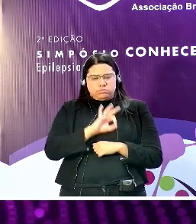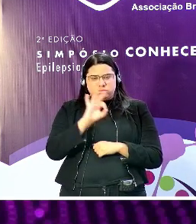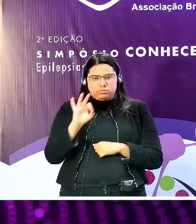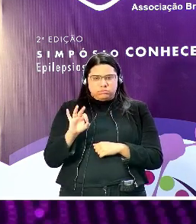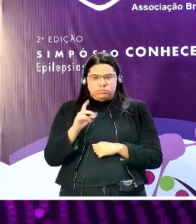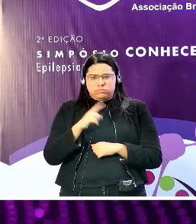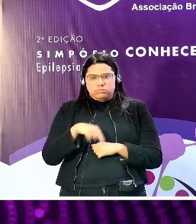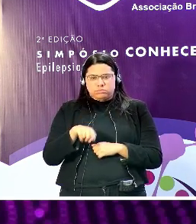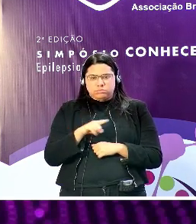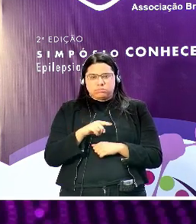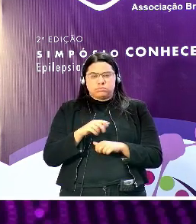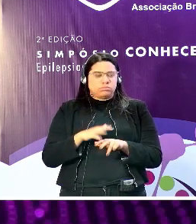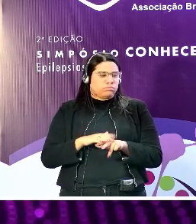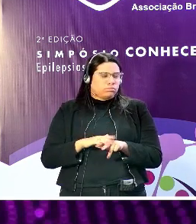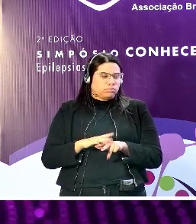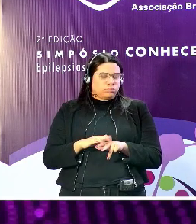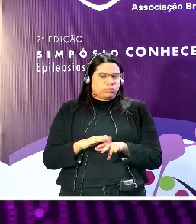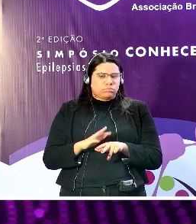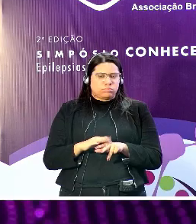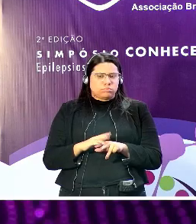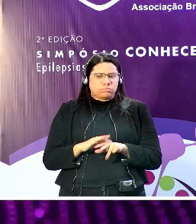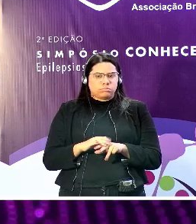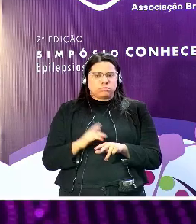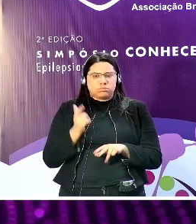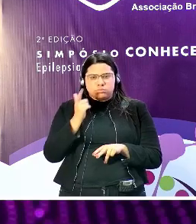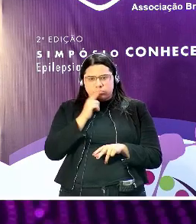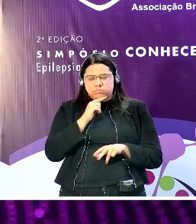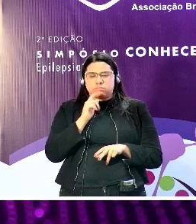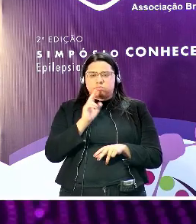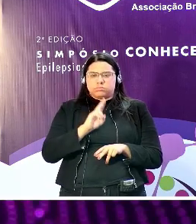nesses pacientes que estão tolerando muito bem a droga também.